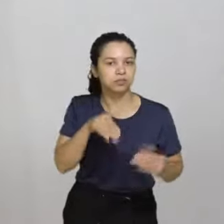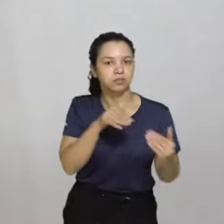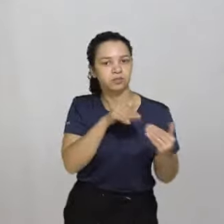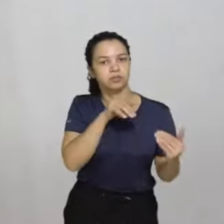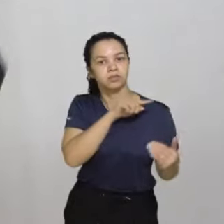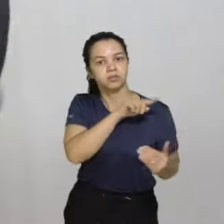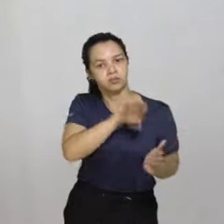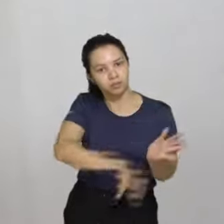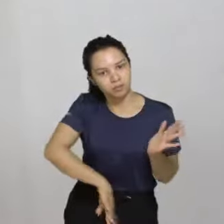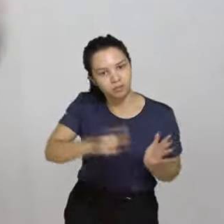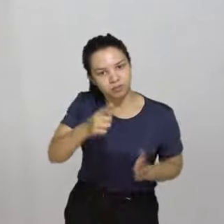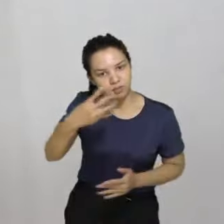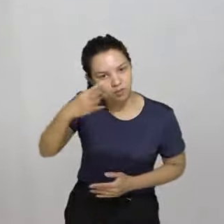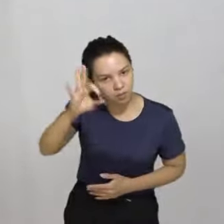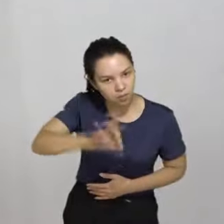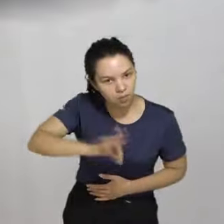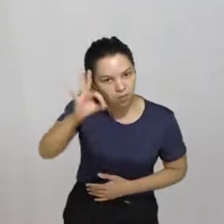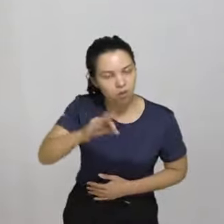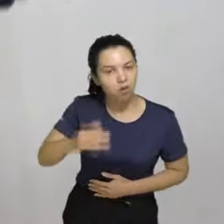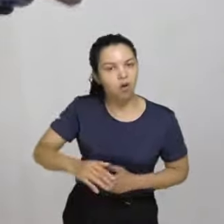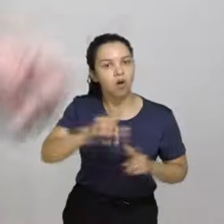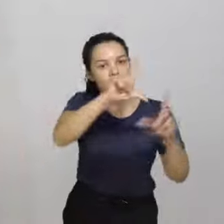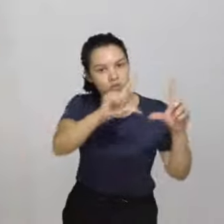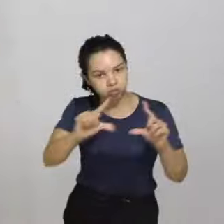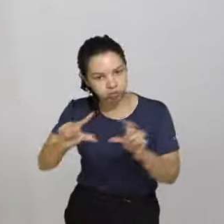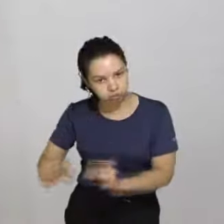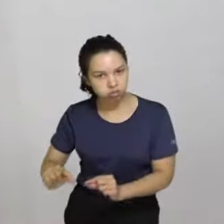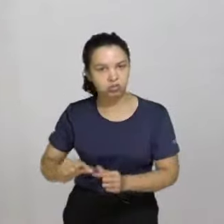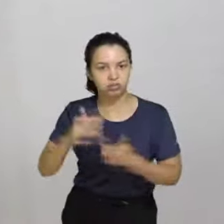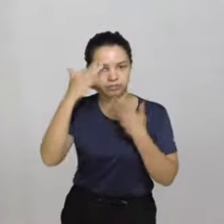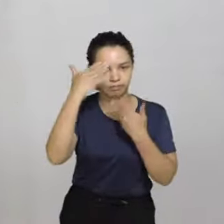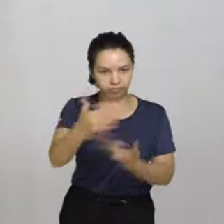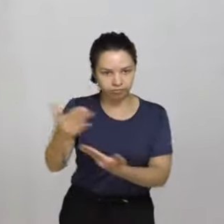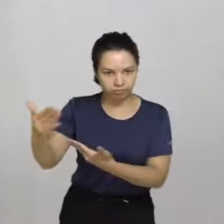dos 14% de forma progressiva. Muito obrigado, presidente.